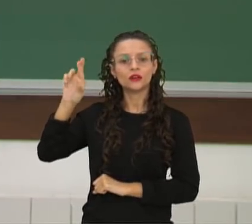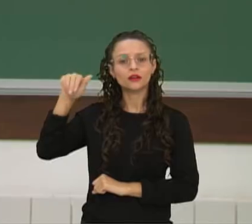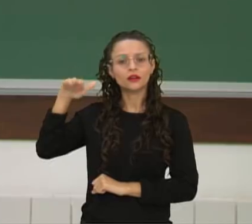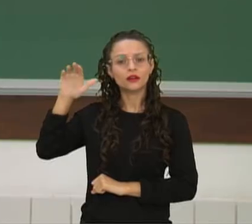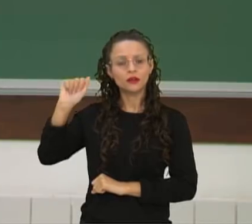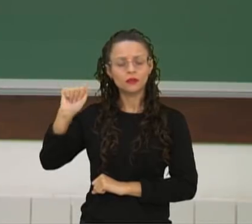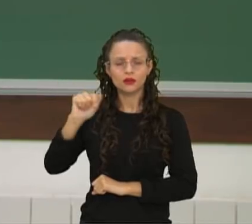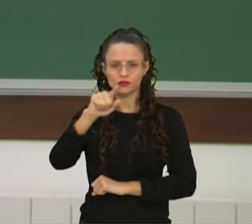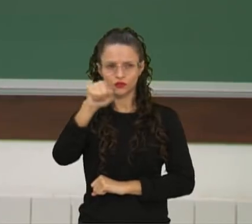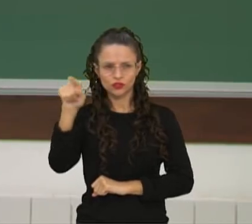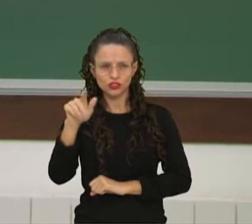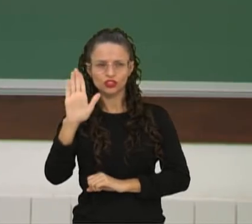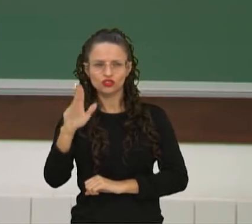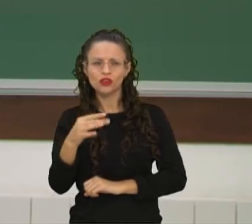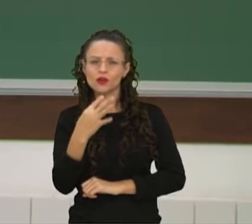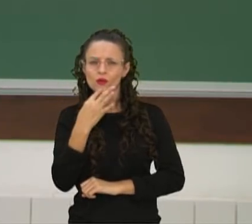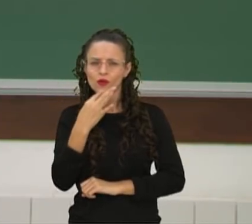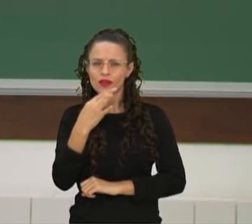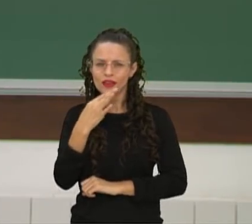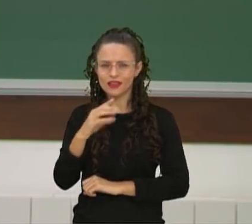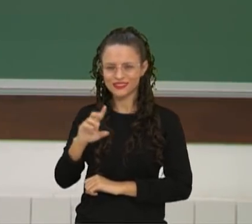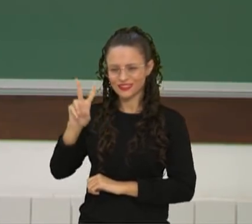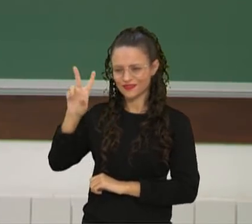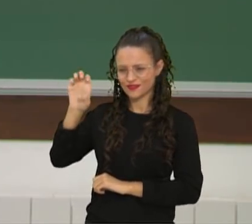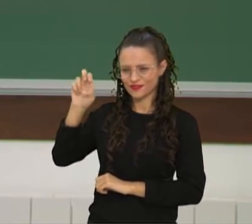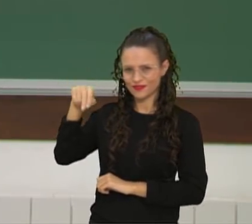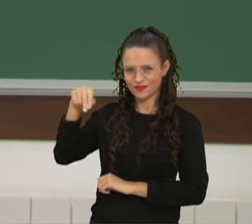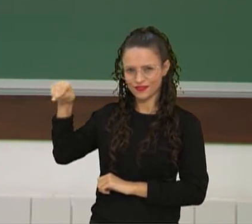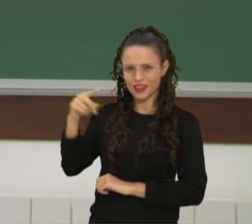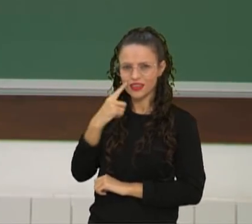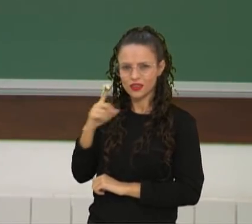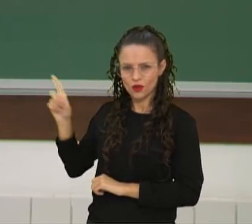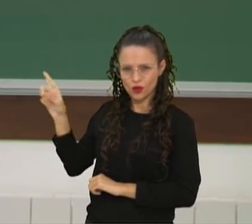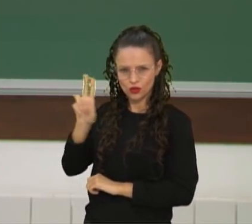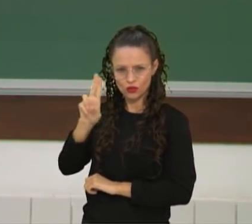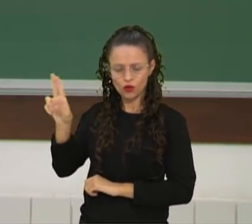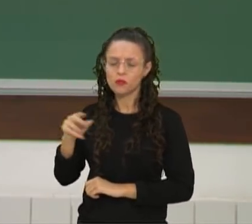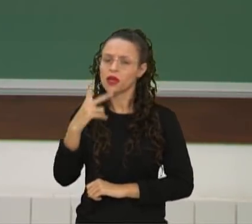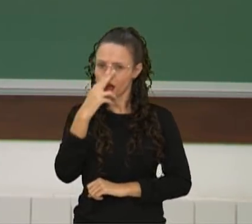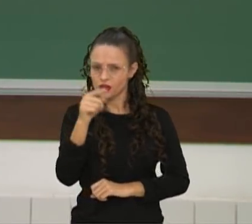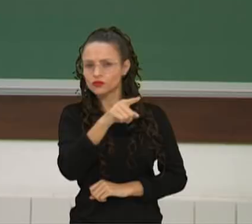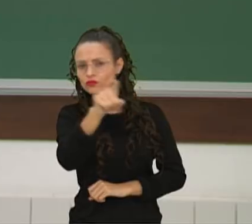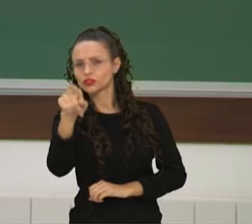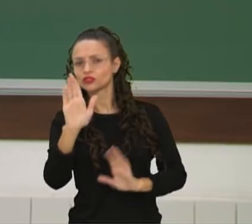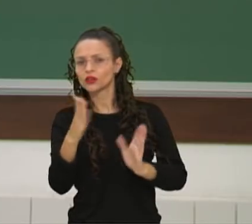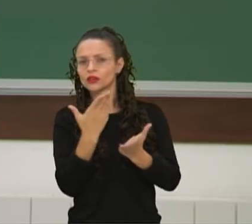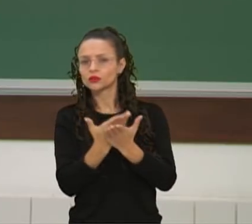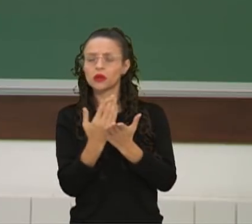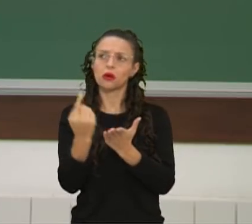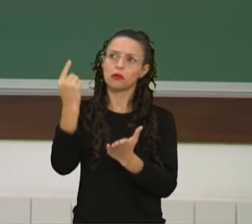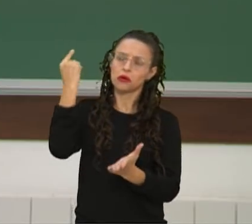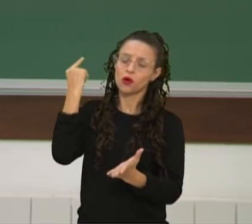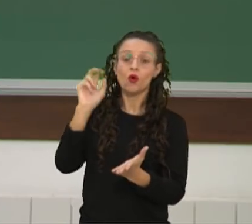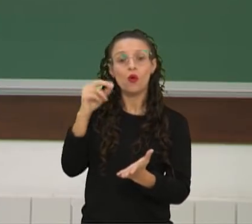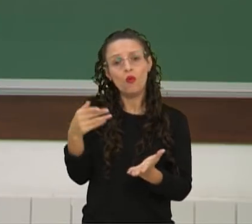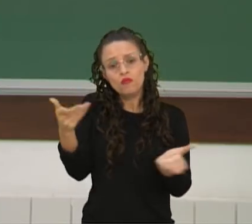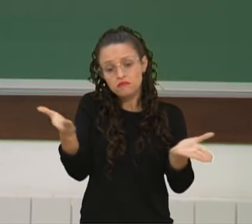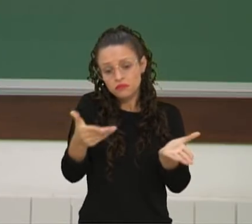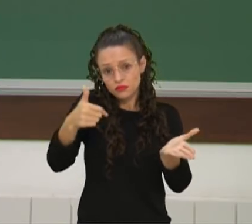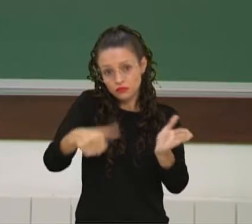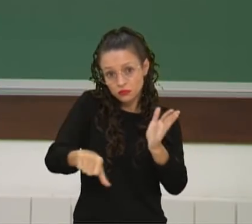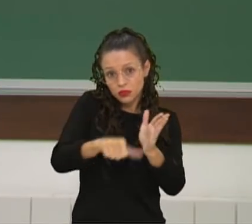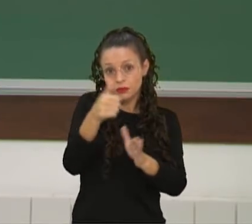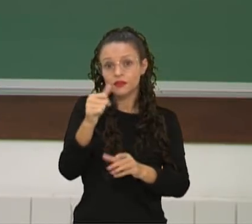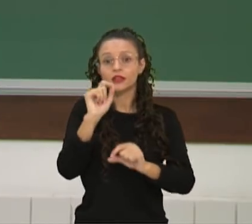você provavelmente já estudou em algum momento, ou se não, né, seria esse o primeiro momento, onde você tem